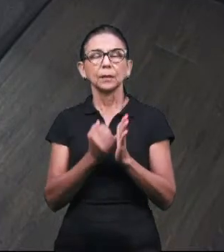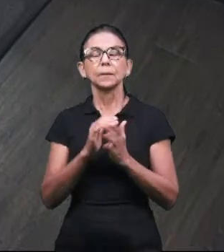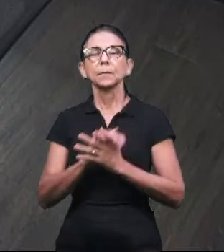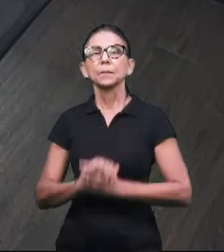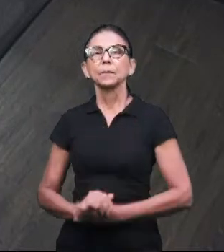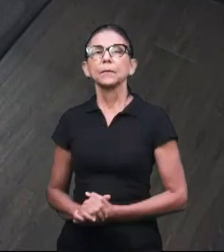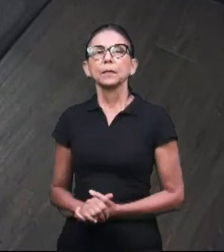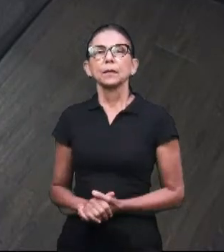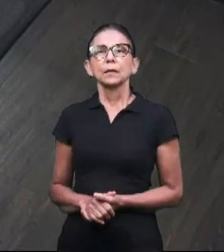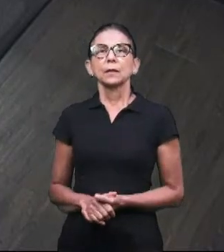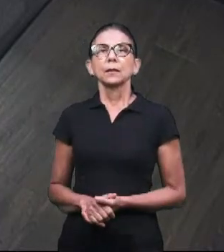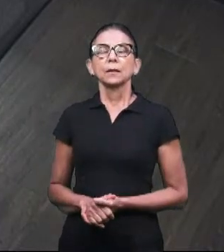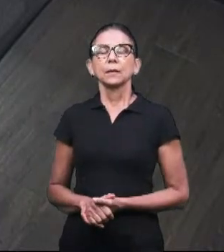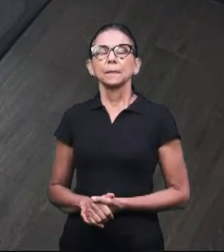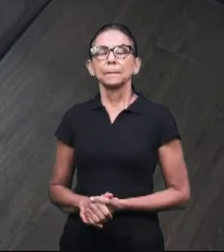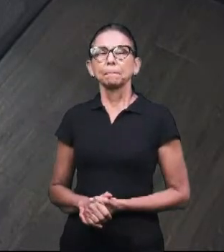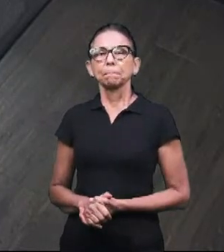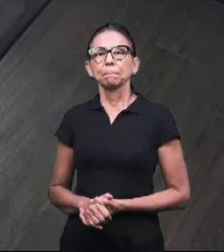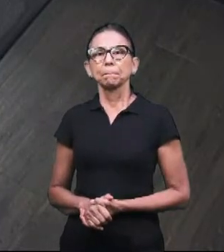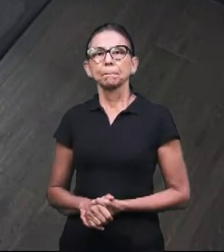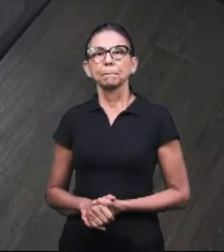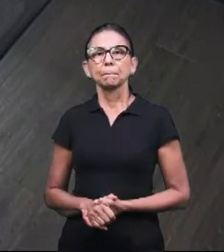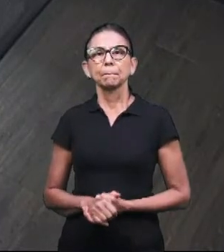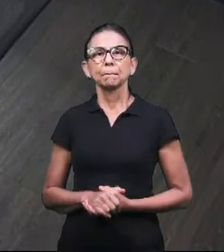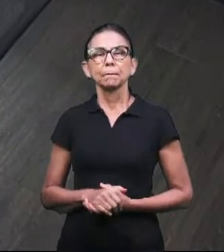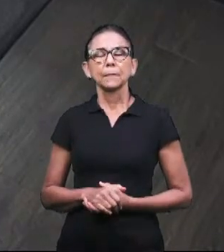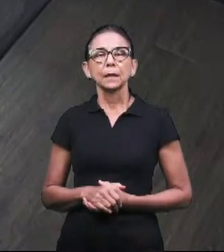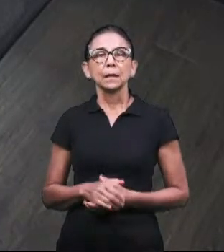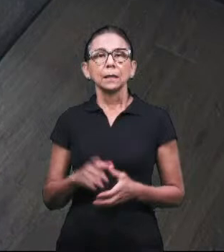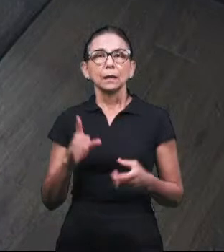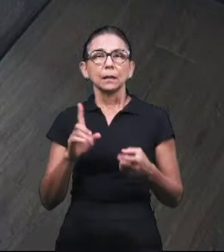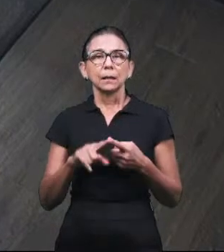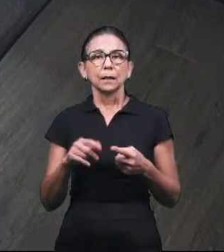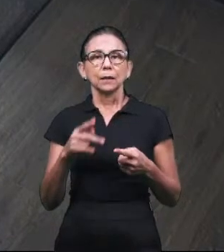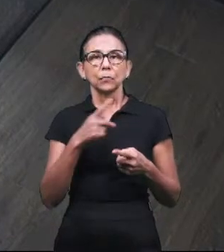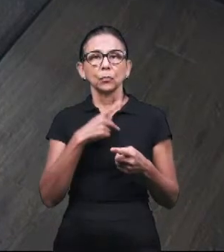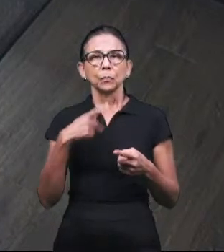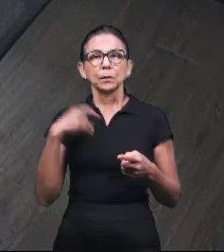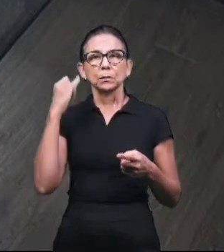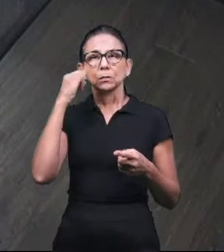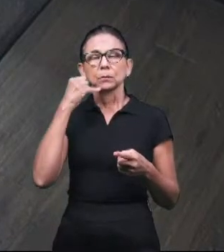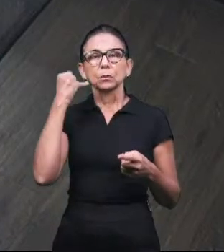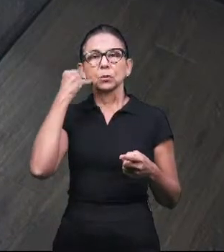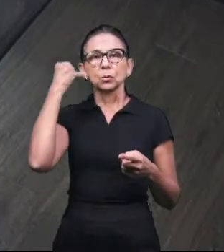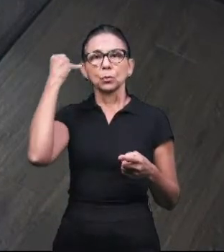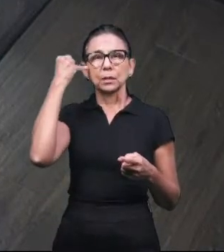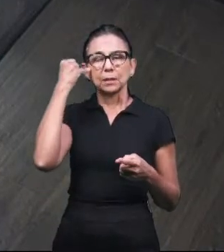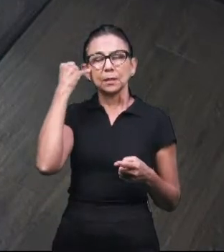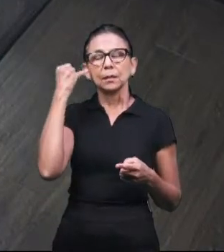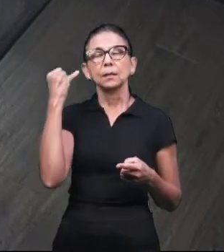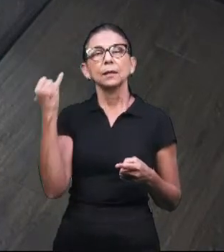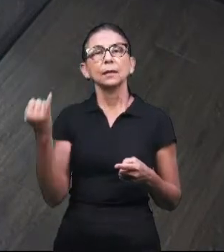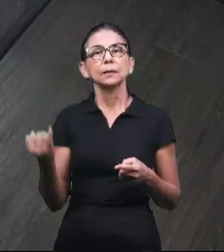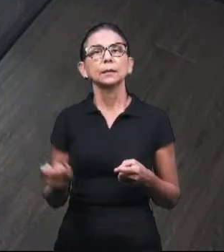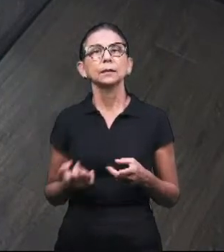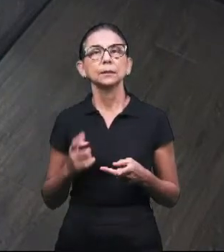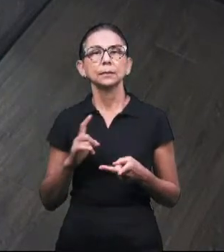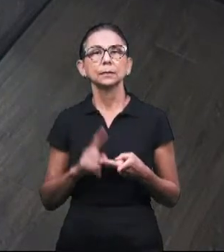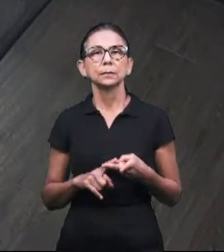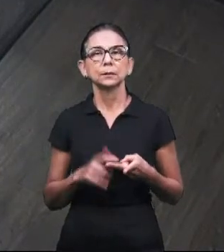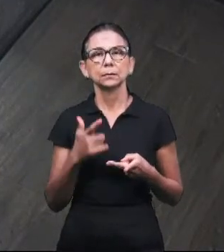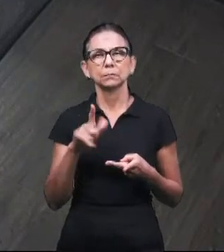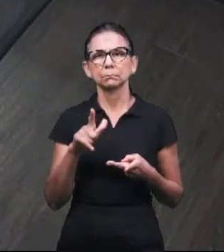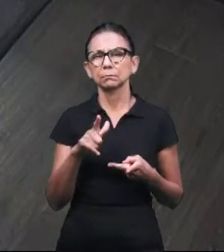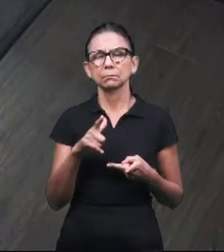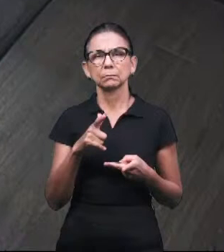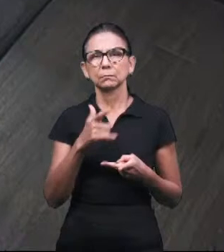dia, né, pastor? Ele e o pastor Josias Júnior tiveram no controle dessa tarefa. O